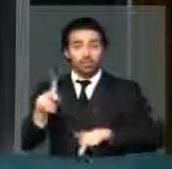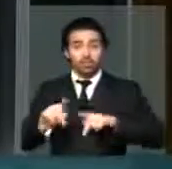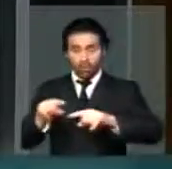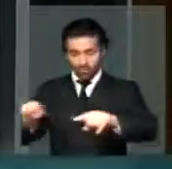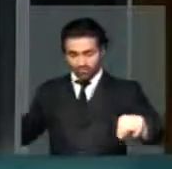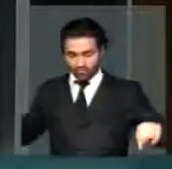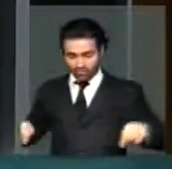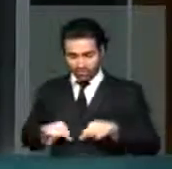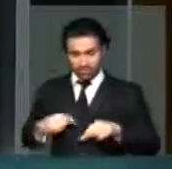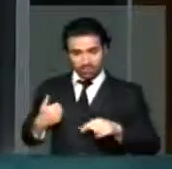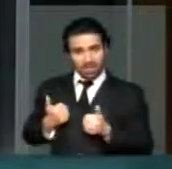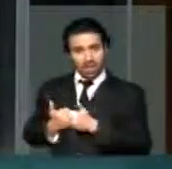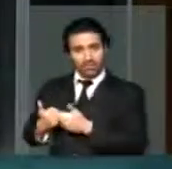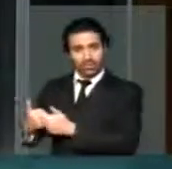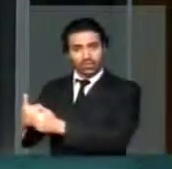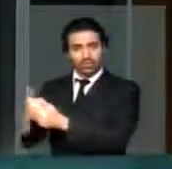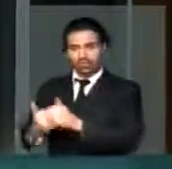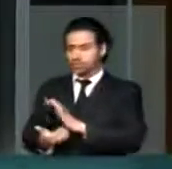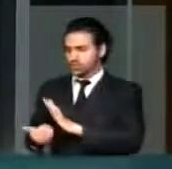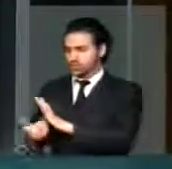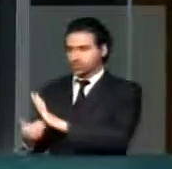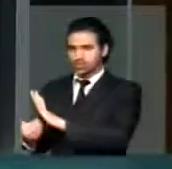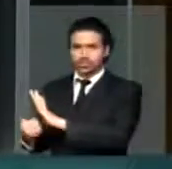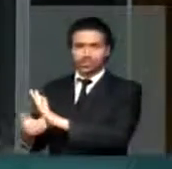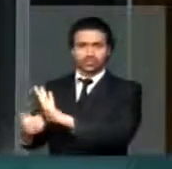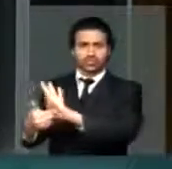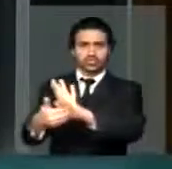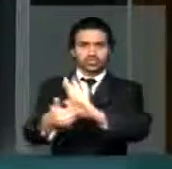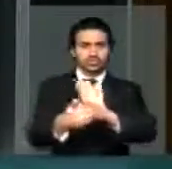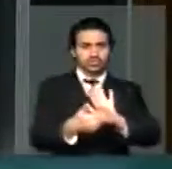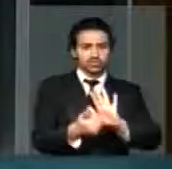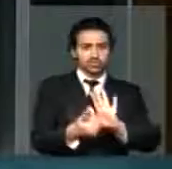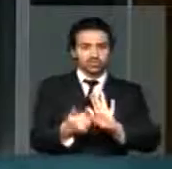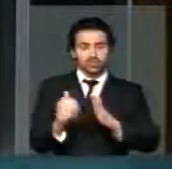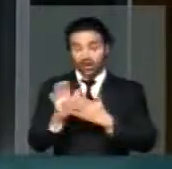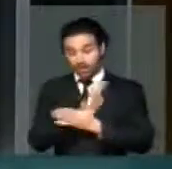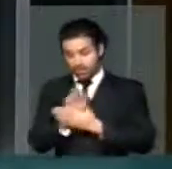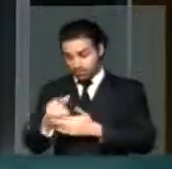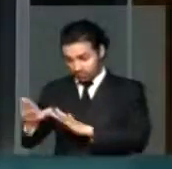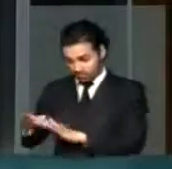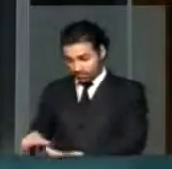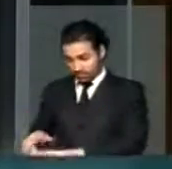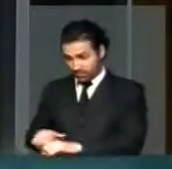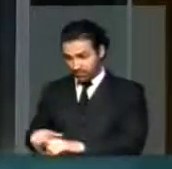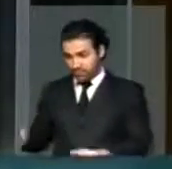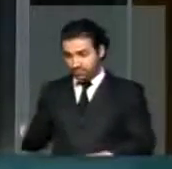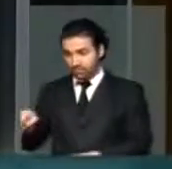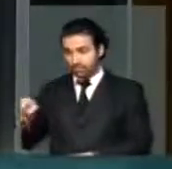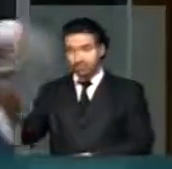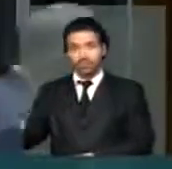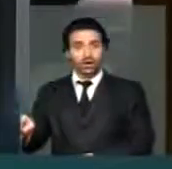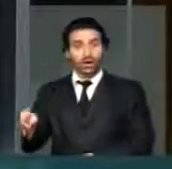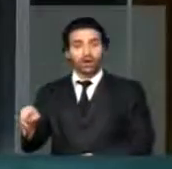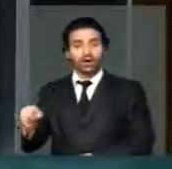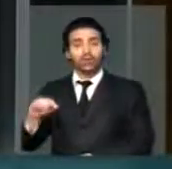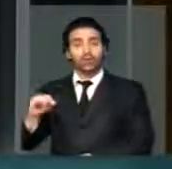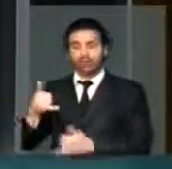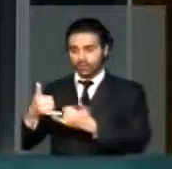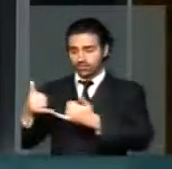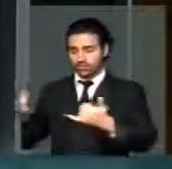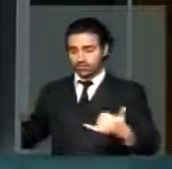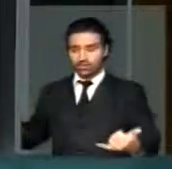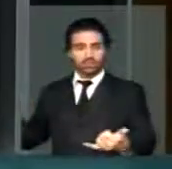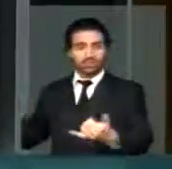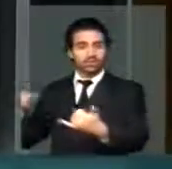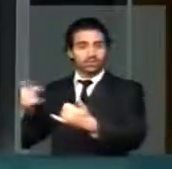violentamente e os que permaneceram ficam na escuridão vendo aquele ponto luminoso do planeta